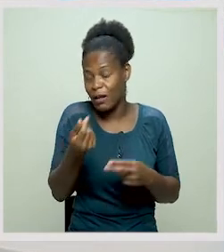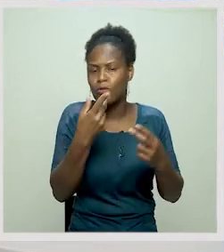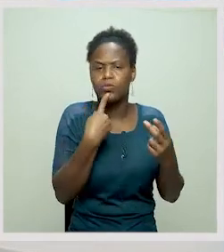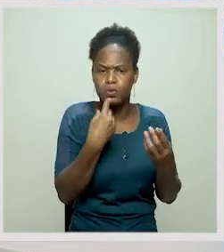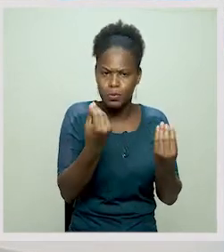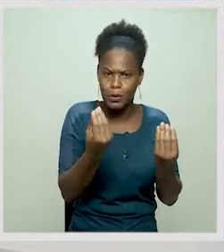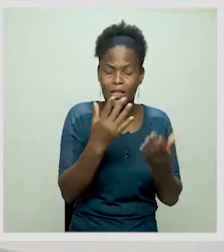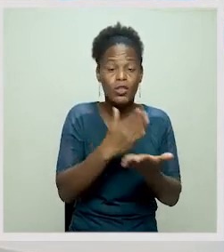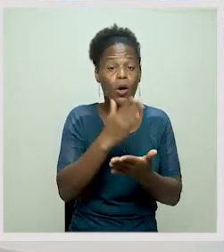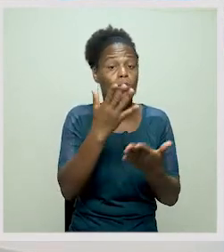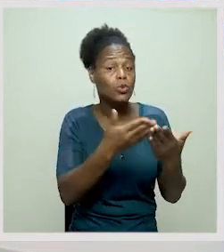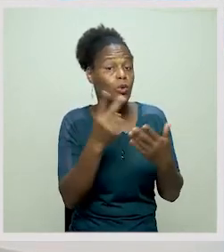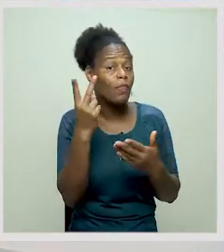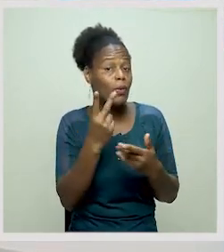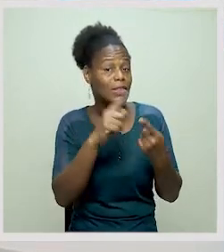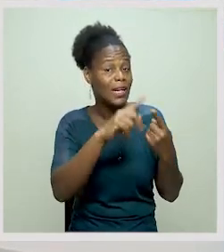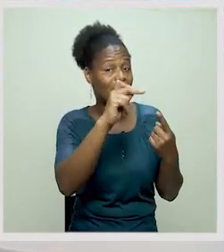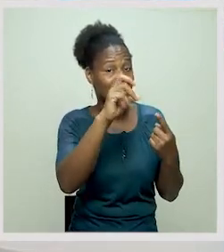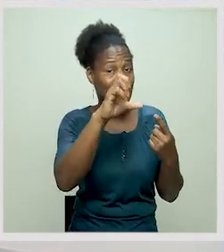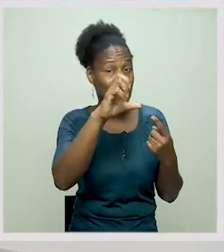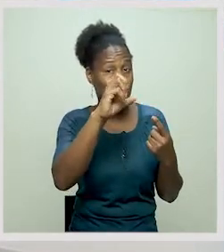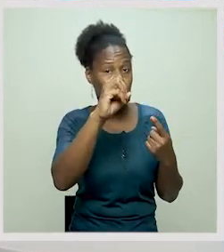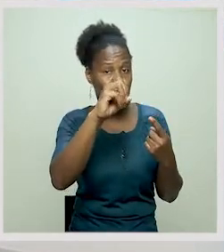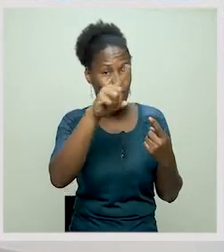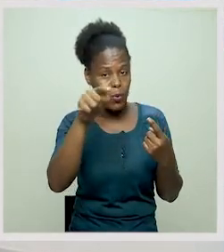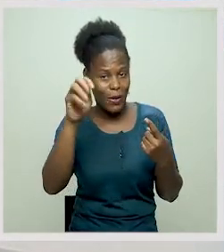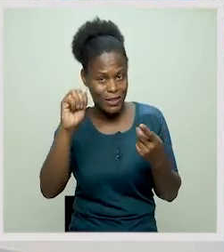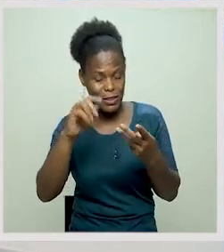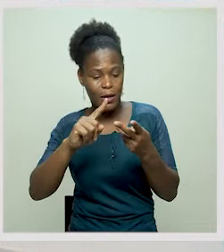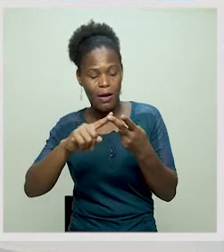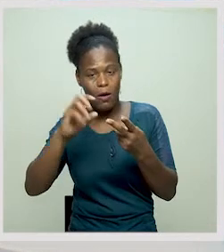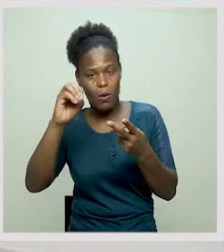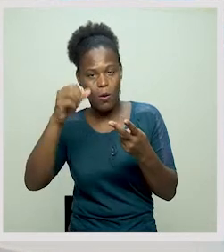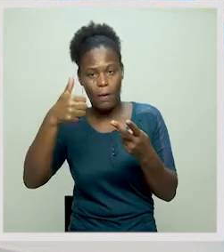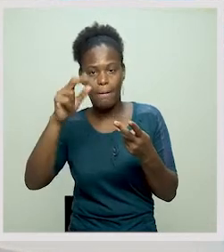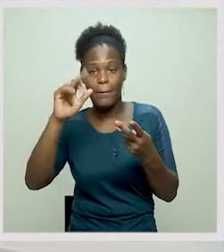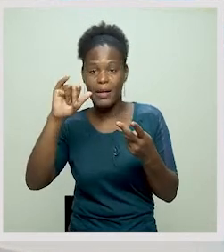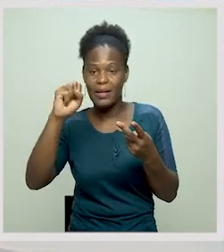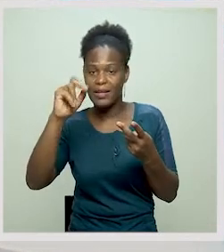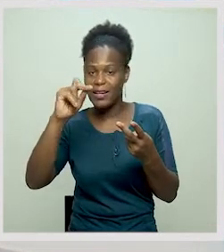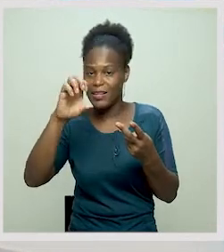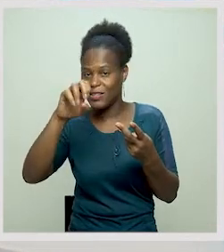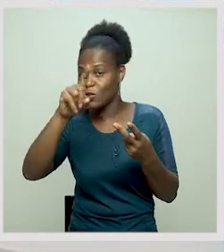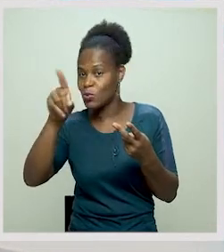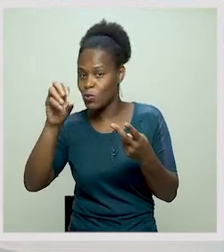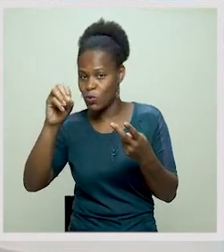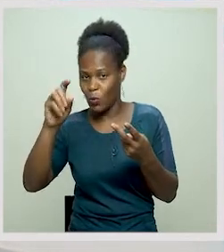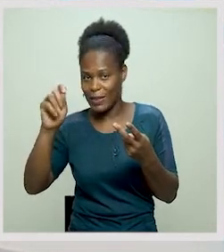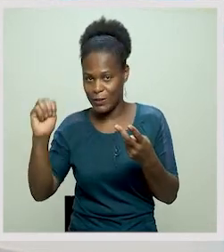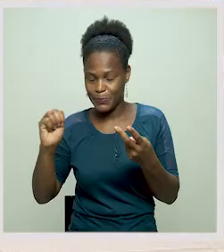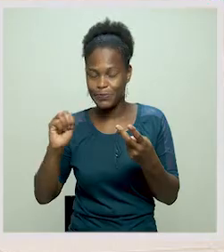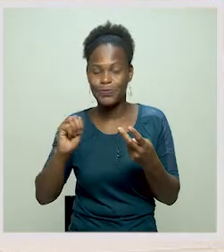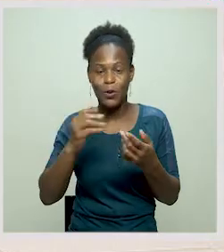estudar ações e obrigações, que ainda vamos ver hoje a diferença entre ações e as